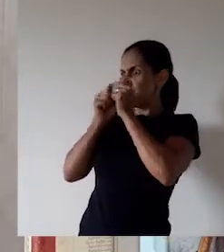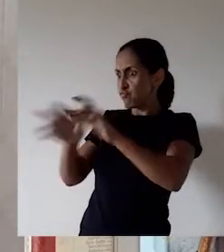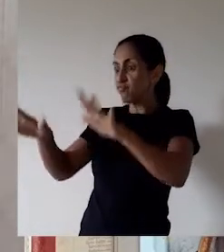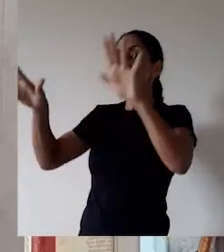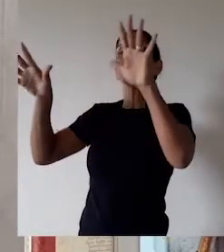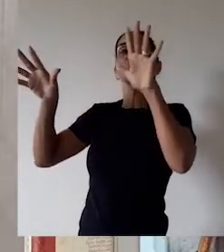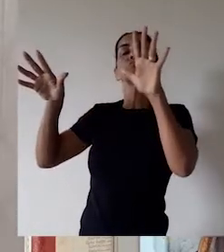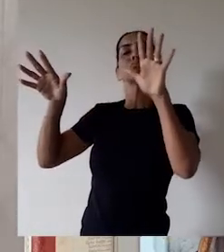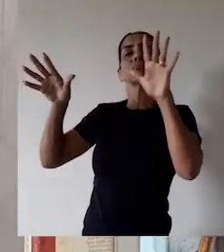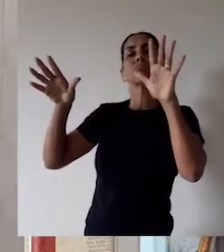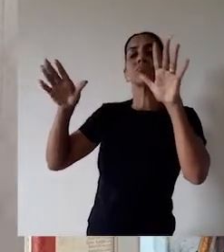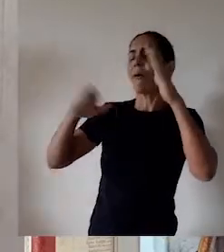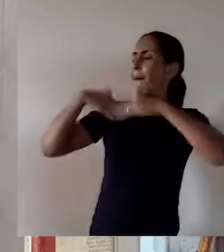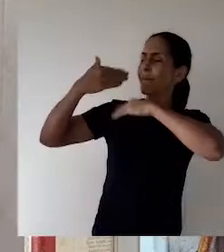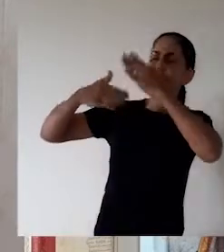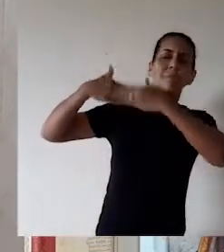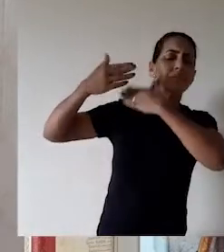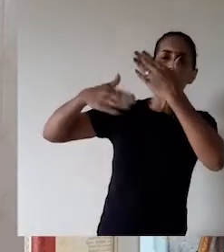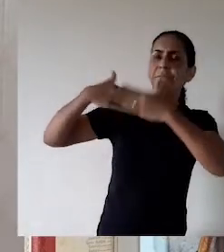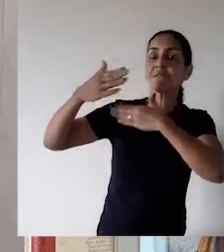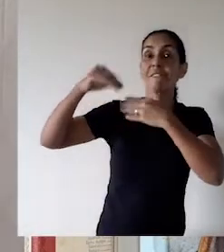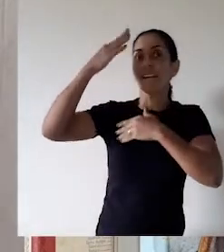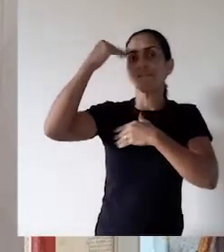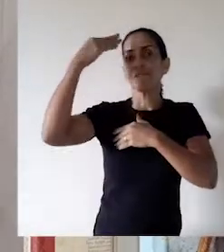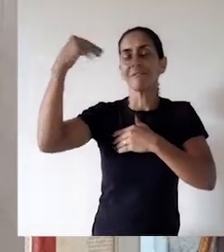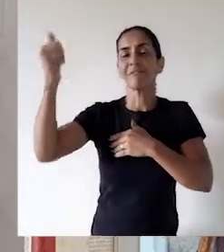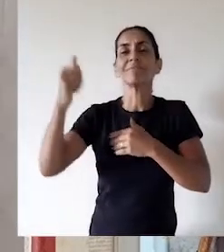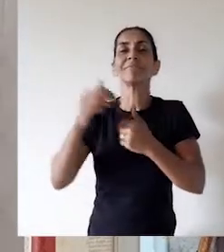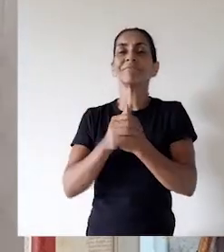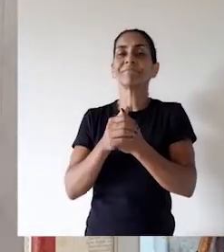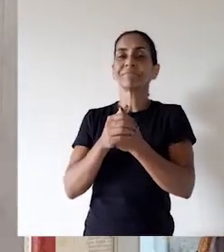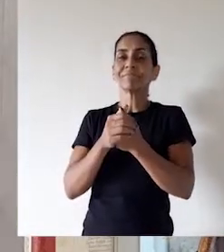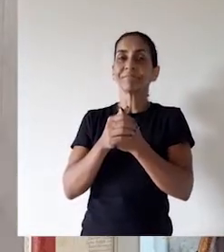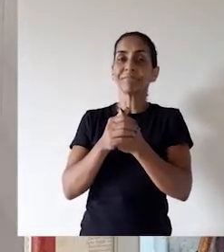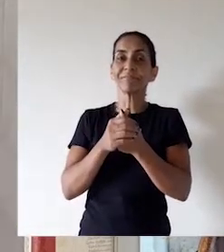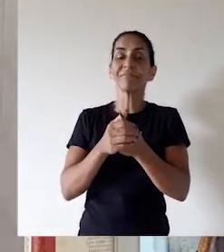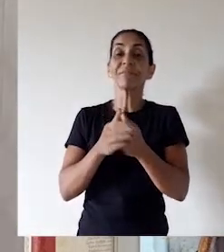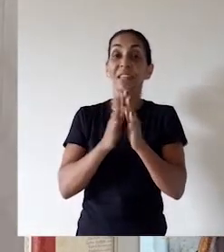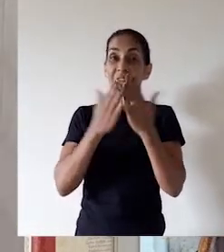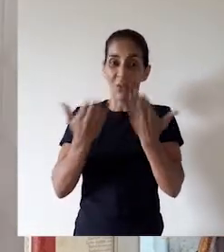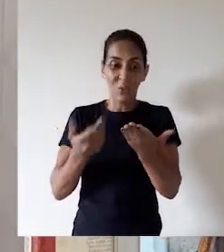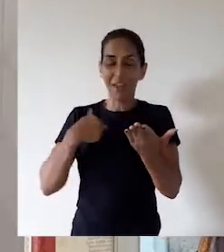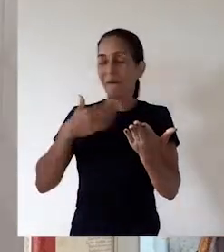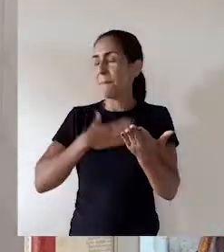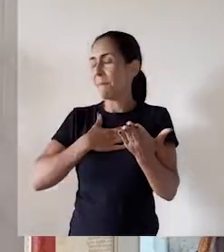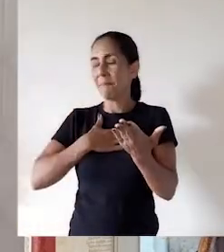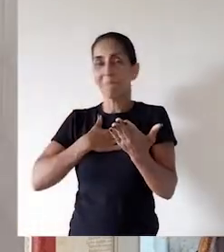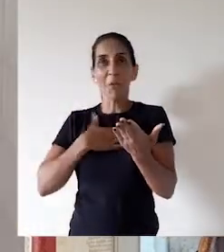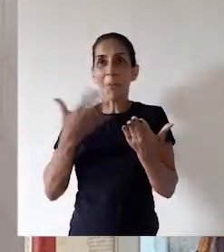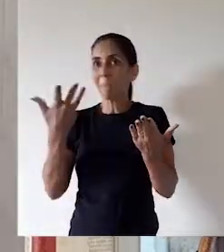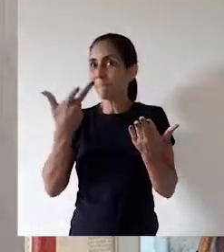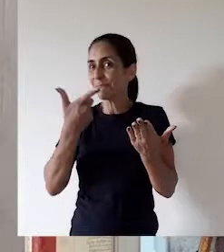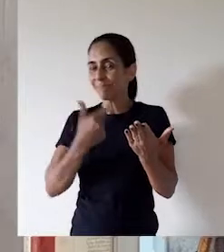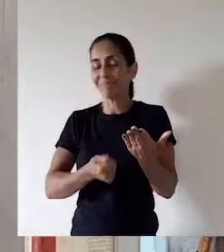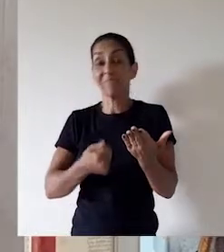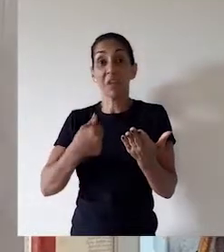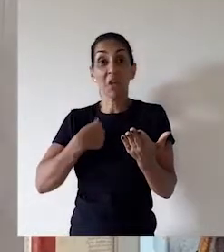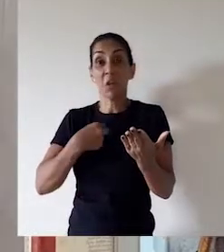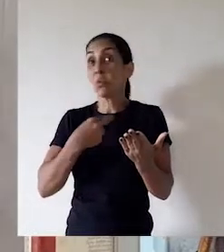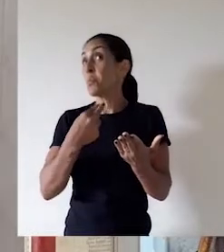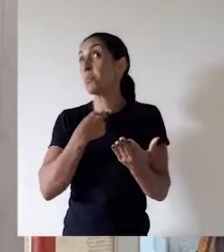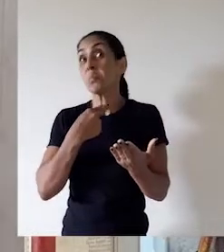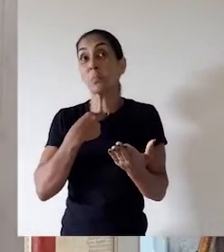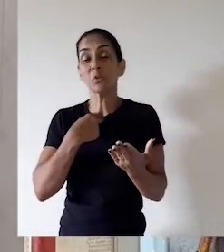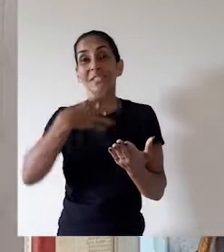um clássico inglês. E ultrapassou os séculos, chegando até ser o meu livro clássico preferido. Eu não poderia deixar